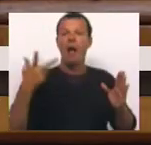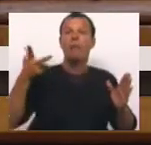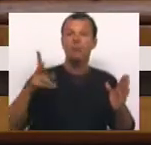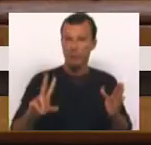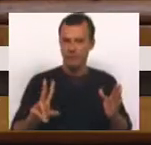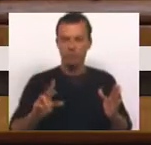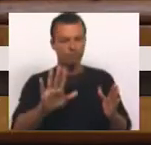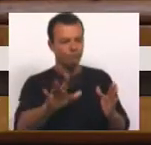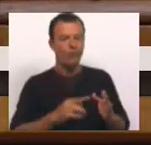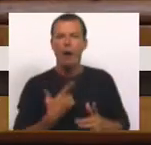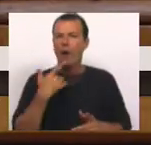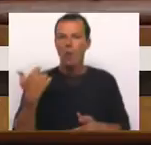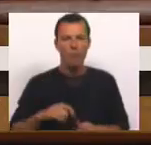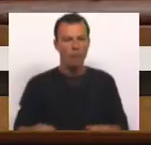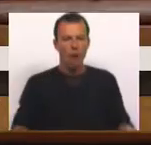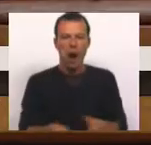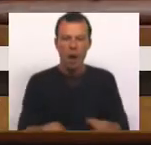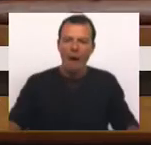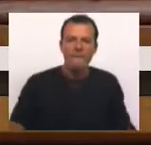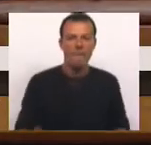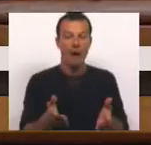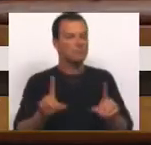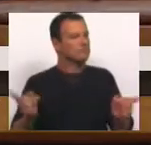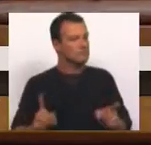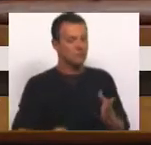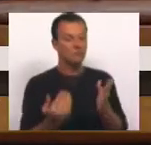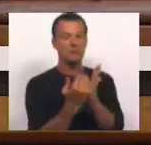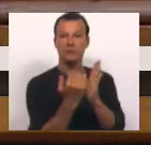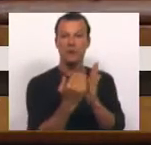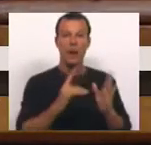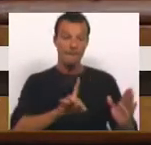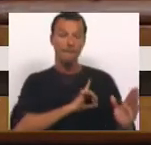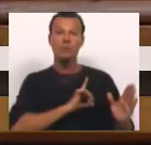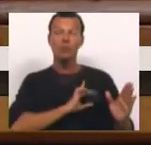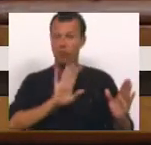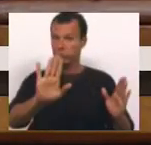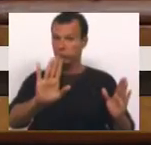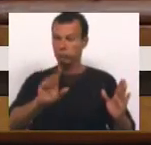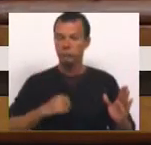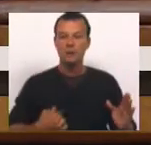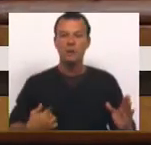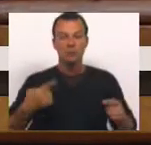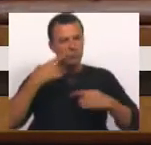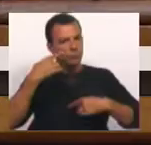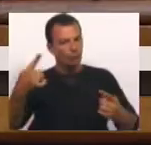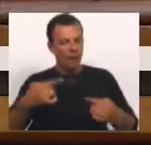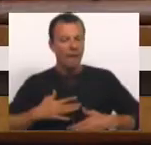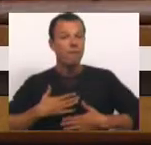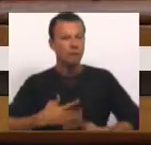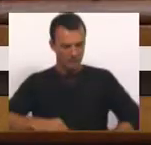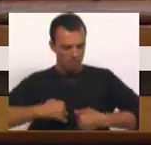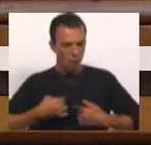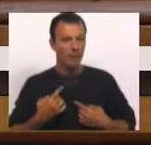ser condicionado, influenciado ou coagido por outrem; ser pessoal, tem de corresponder à vontade manifestada pela própria pessoa;